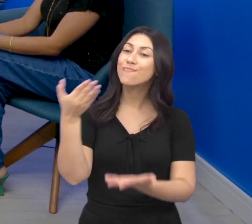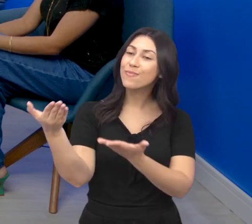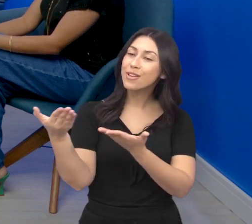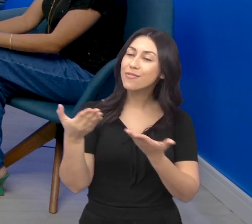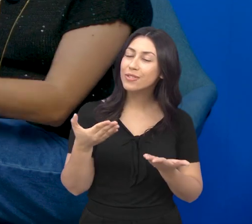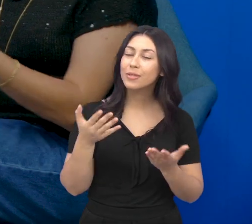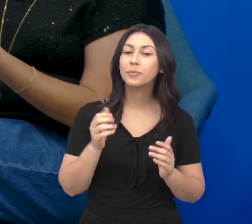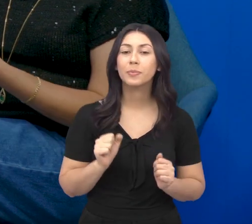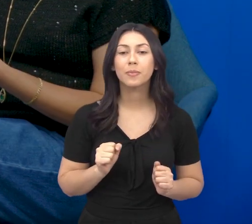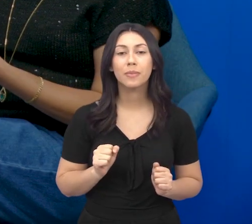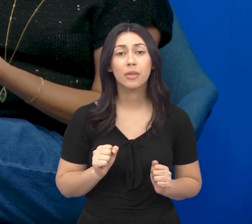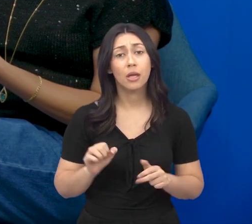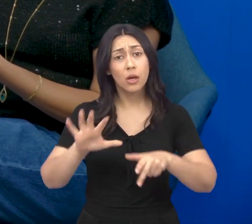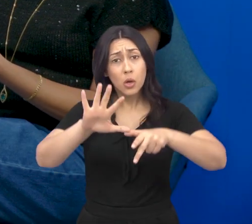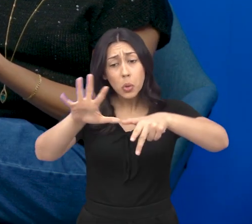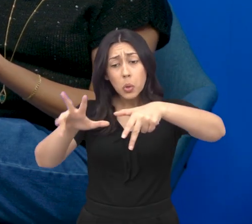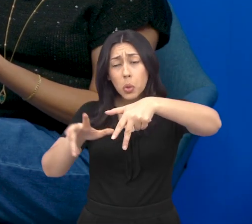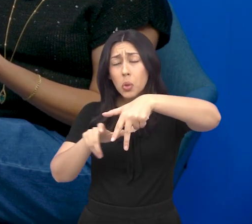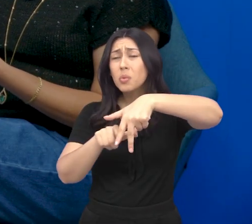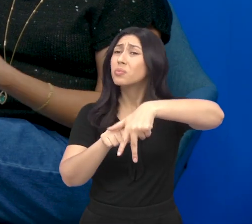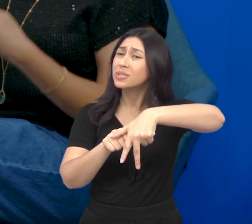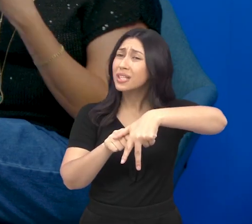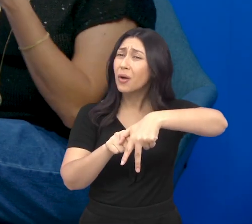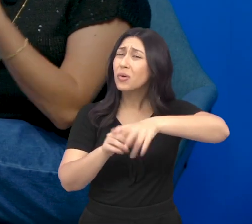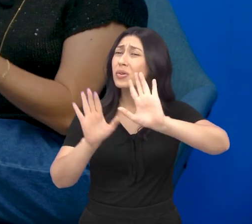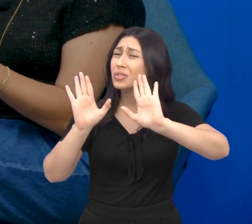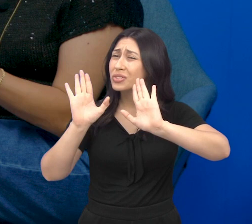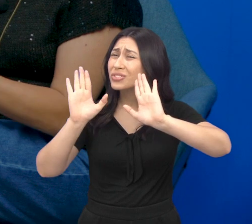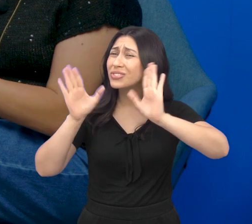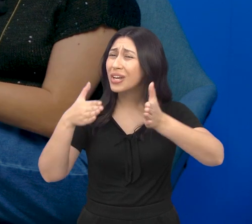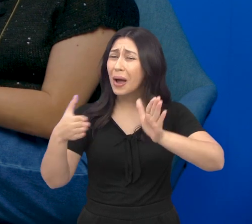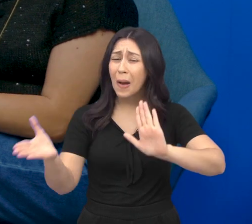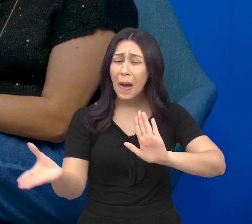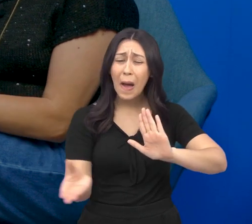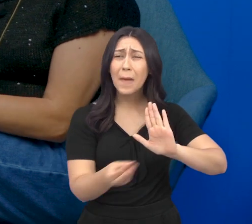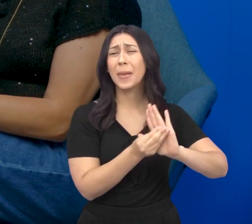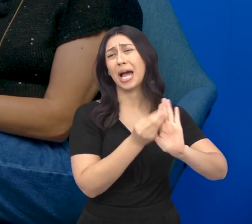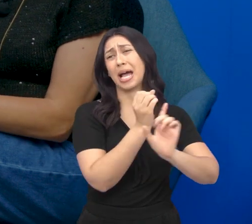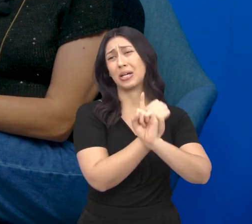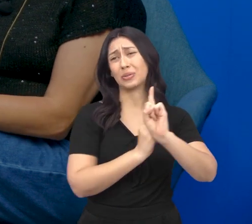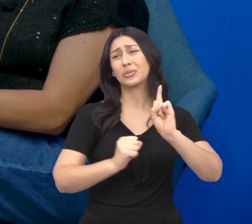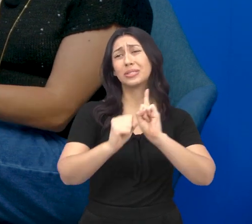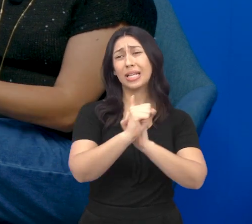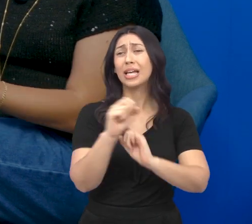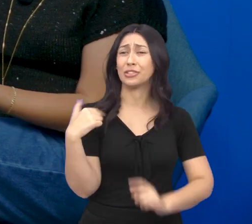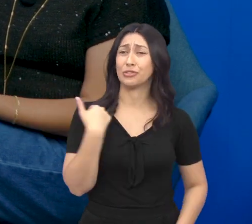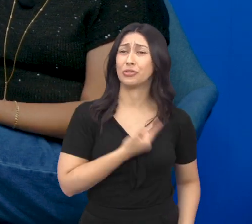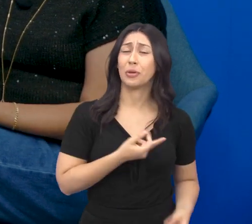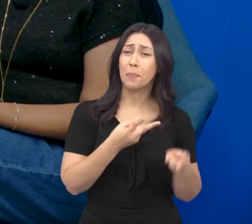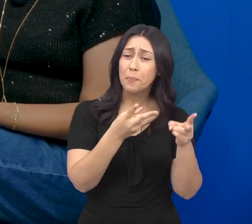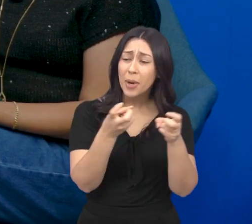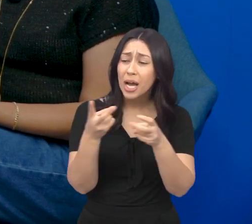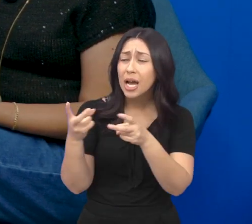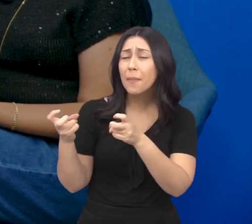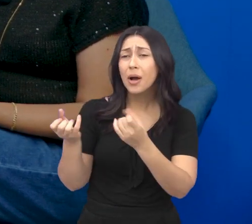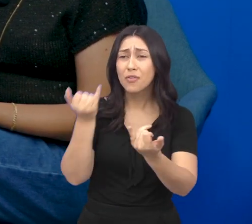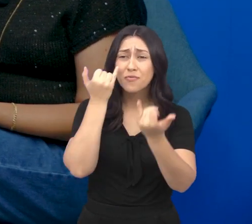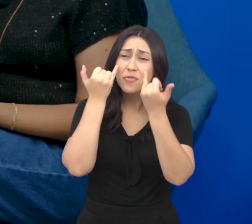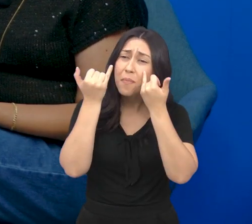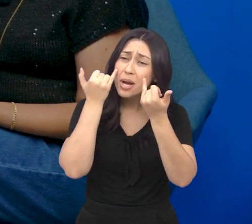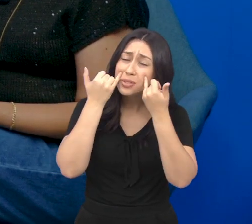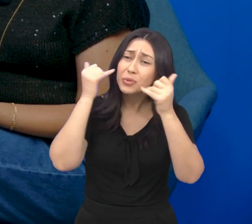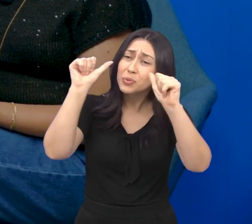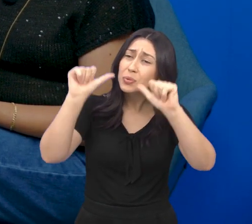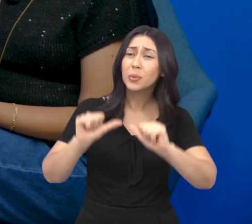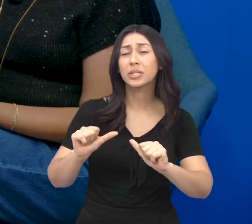aqui. A corrupção é algo que está enraizado na sociedade. A gente viu dados bem negativos na